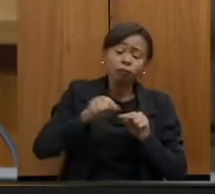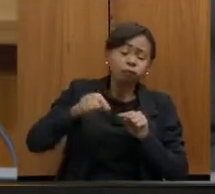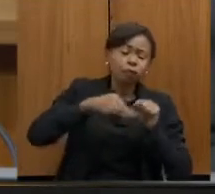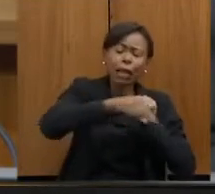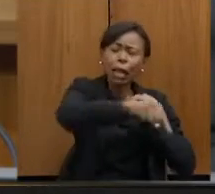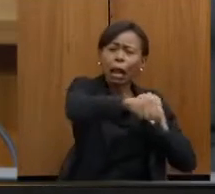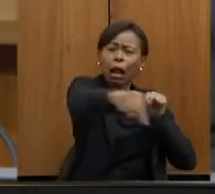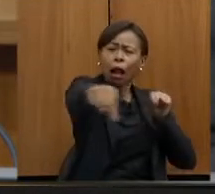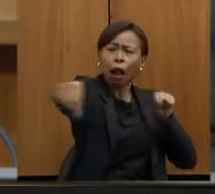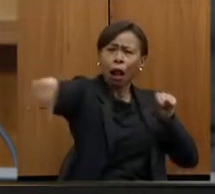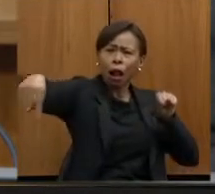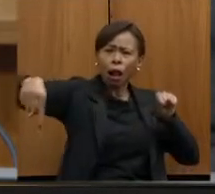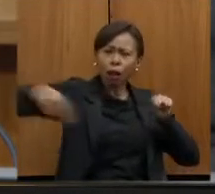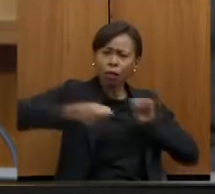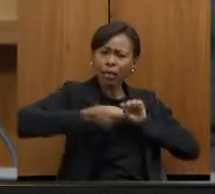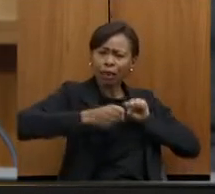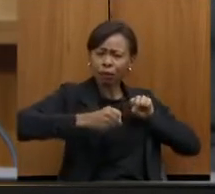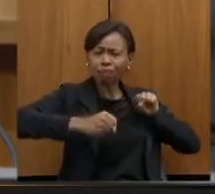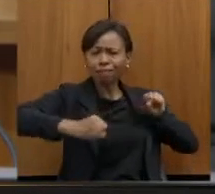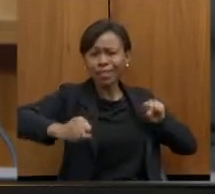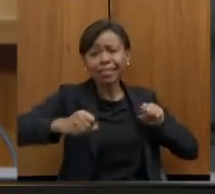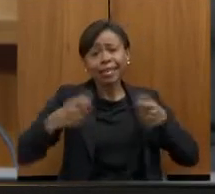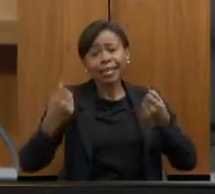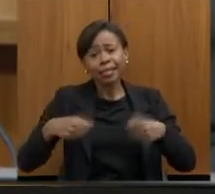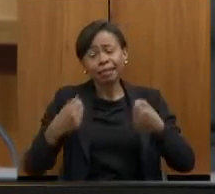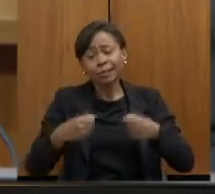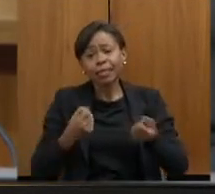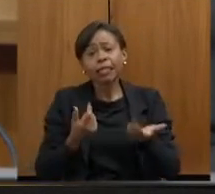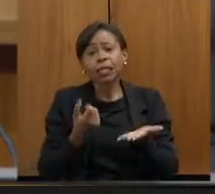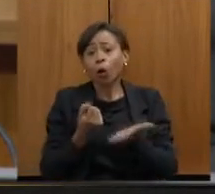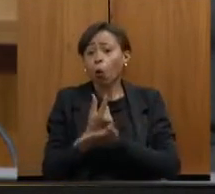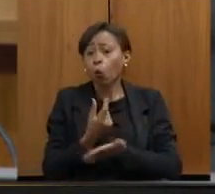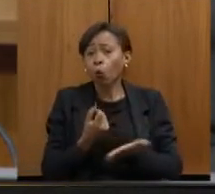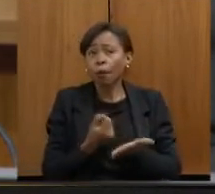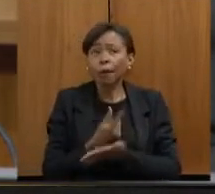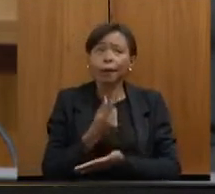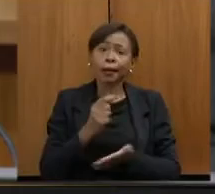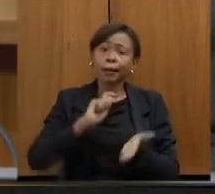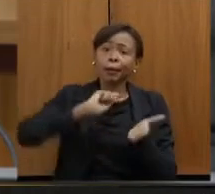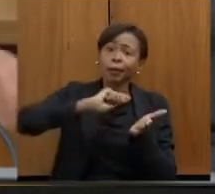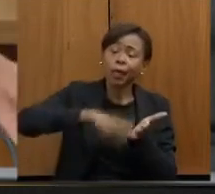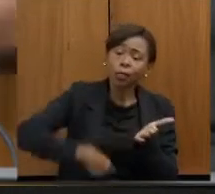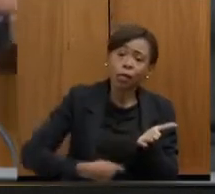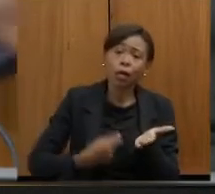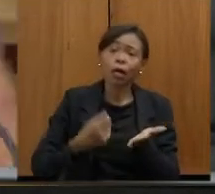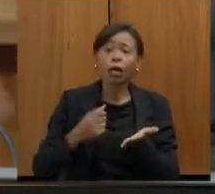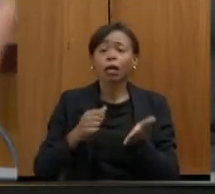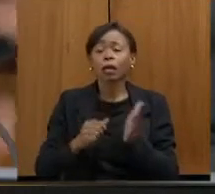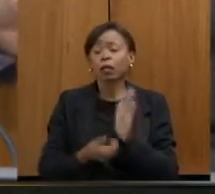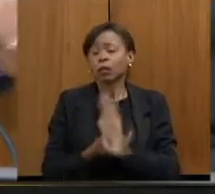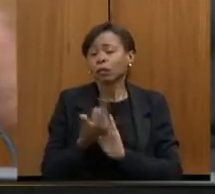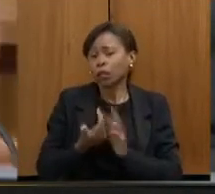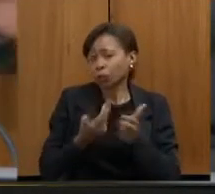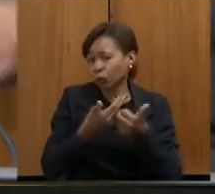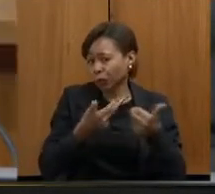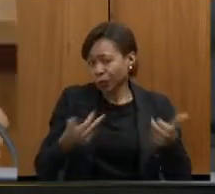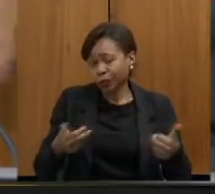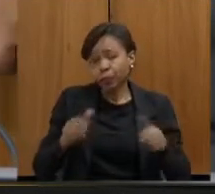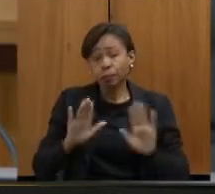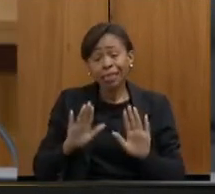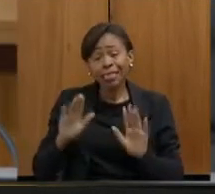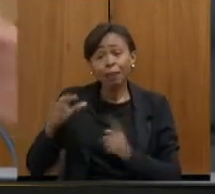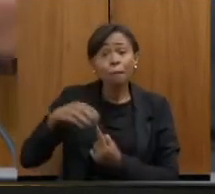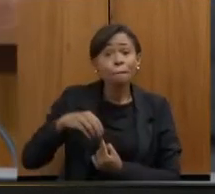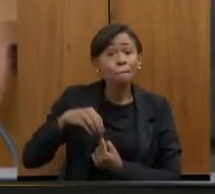Teríamos que contratar a imagem, teria que ser necessária a contratação também da infraestrutura. E aí, com a ordem de prioridades, para a gente dar